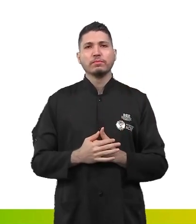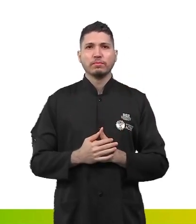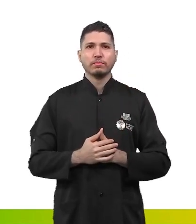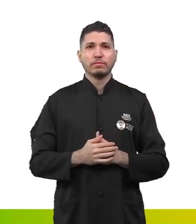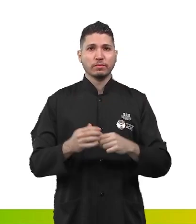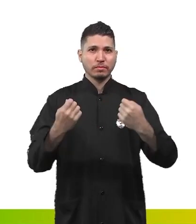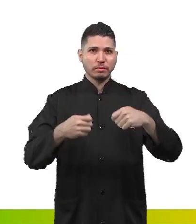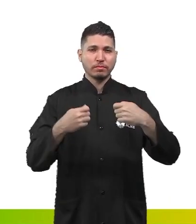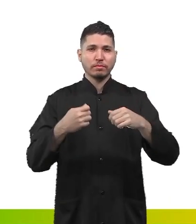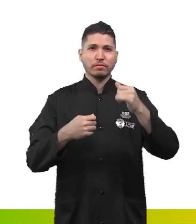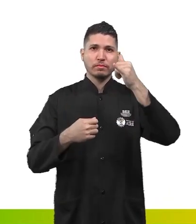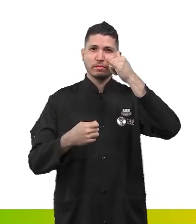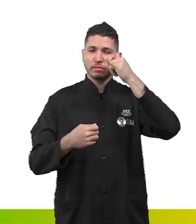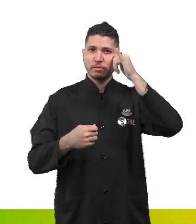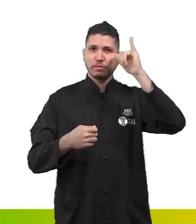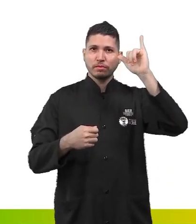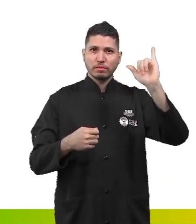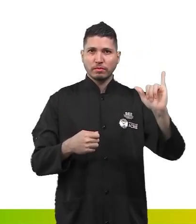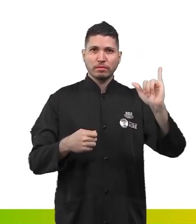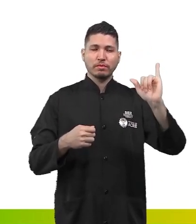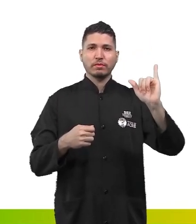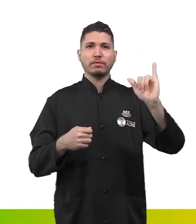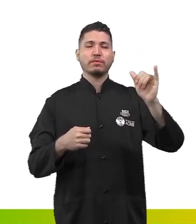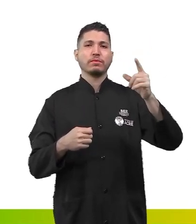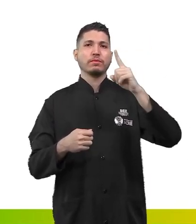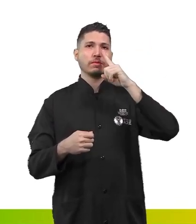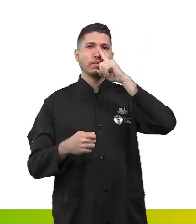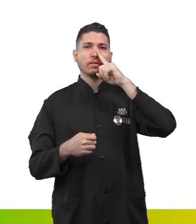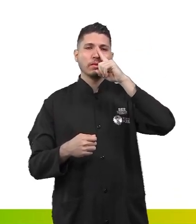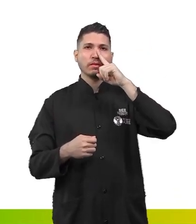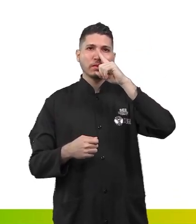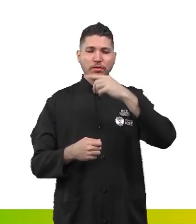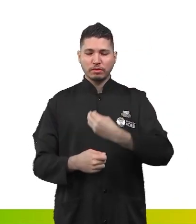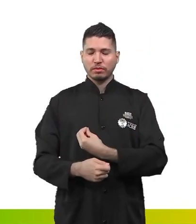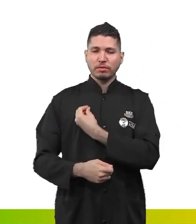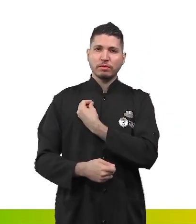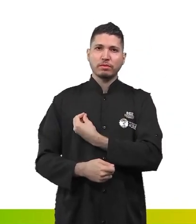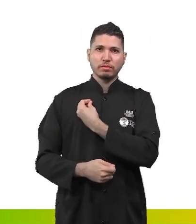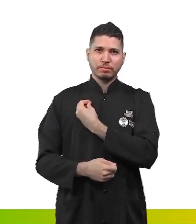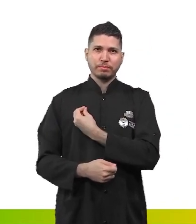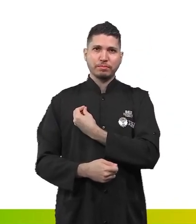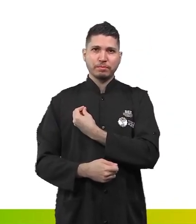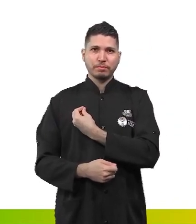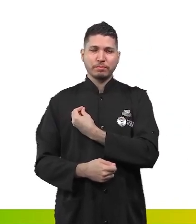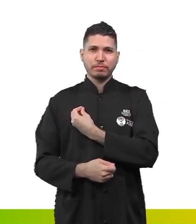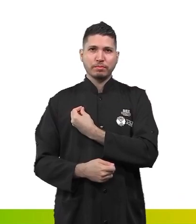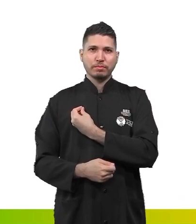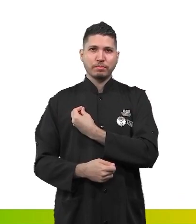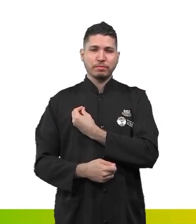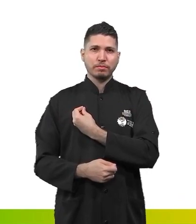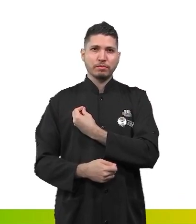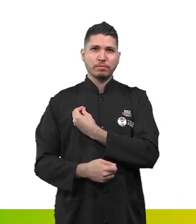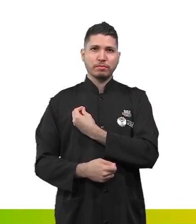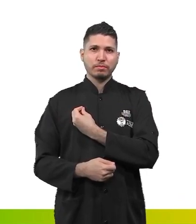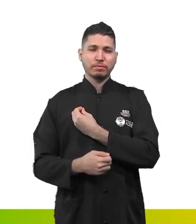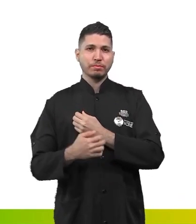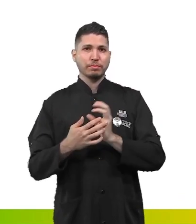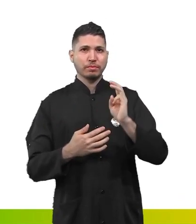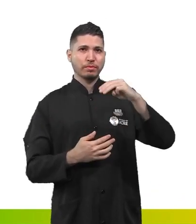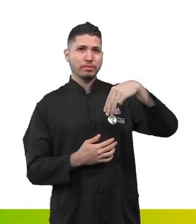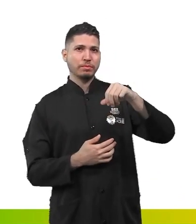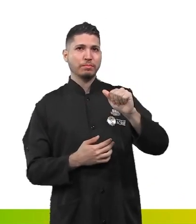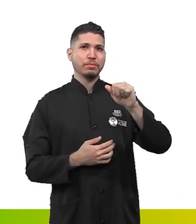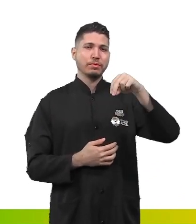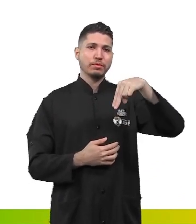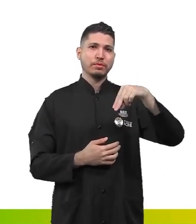qualquer situação que signifique risco para a vida que não está sendo manipulada corretamente